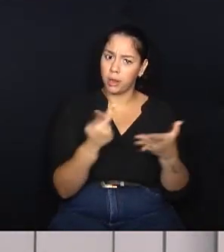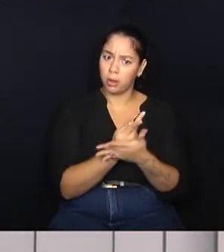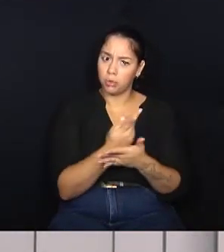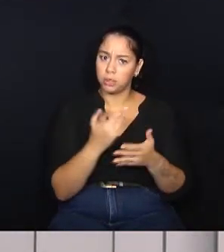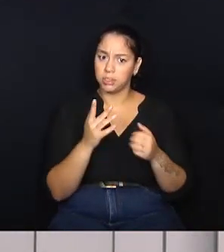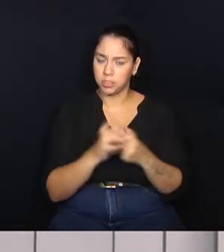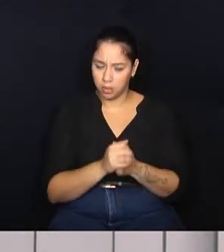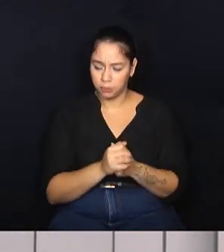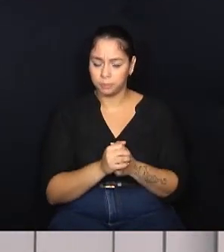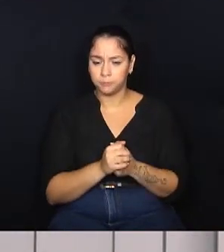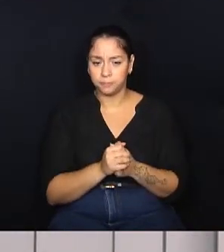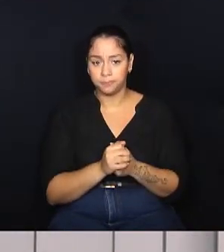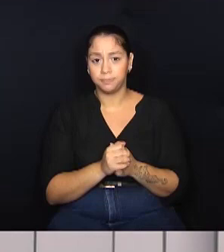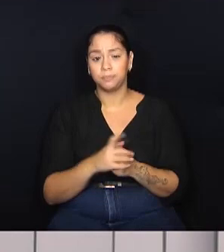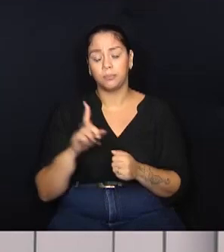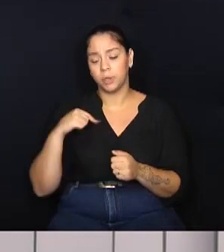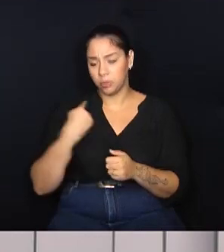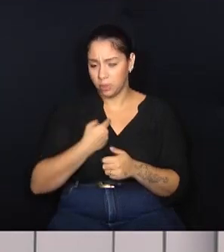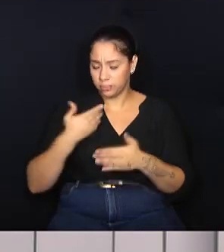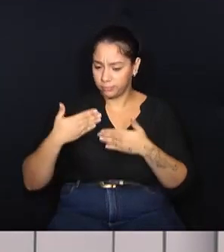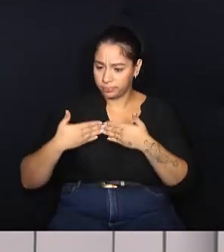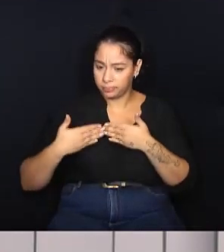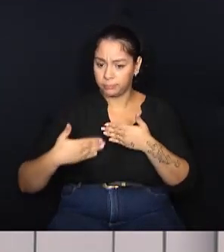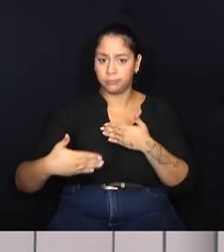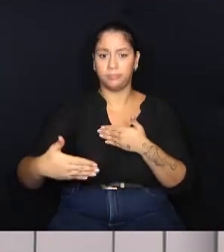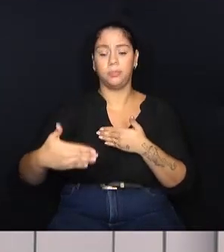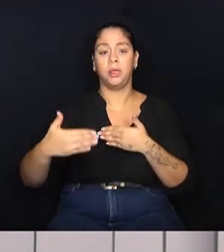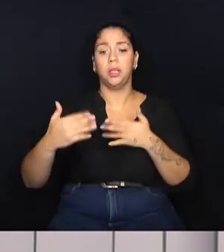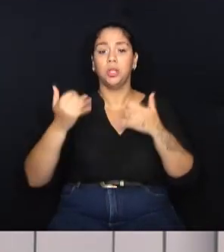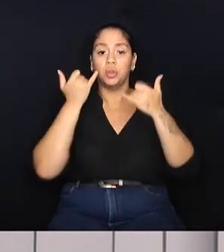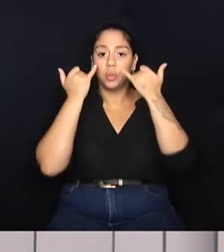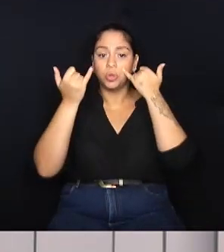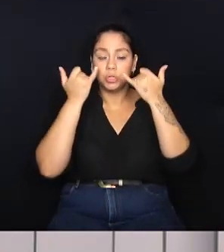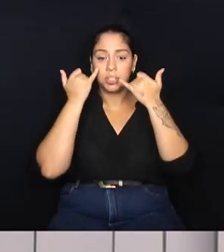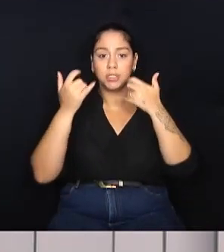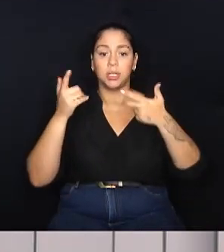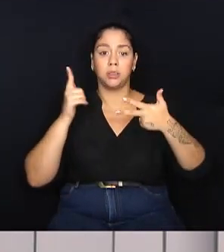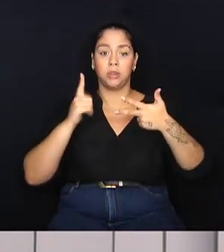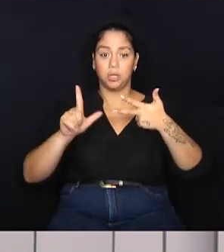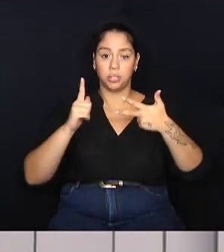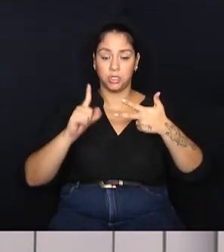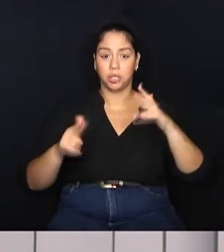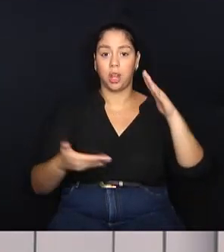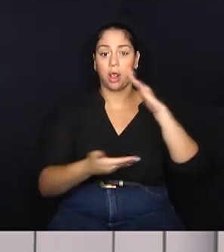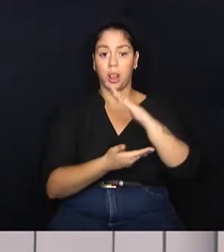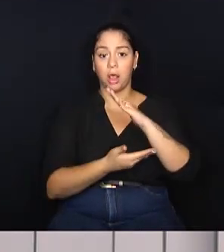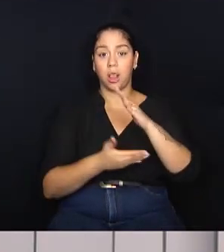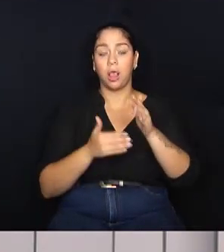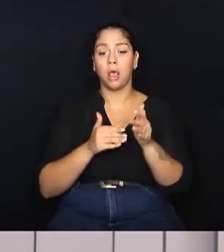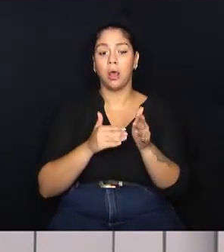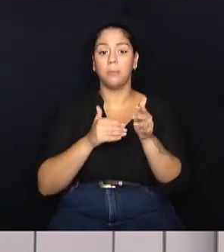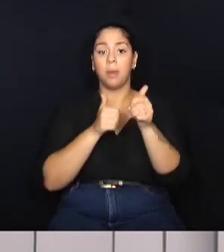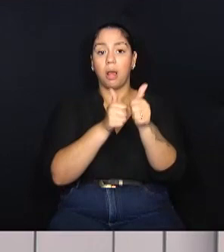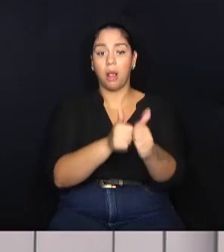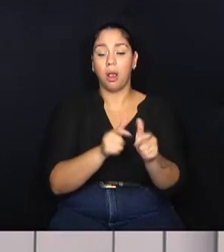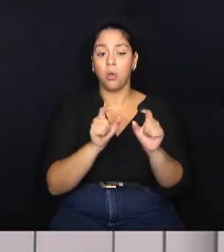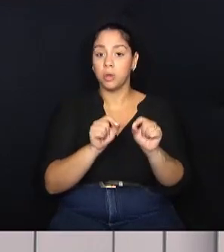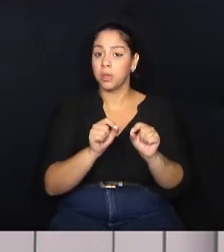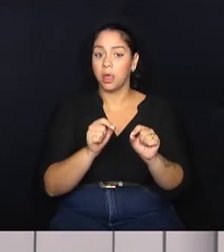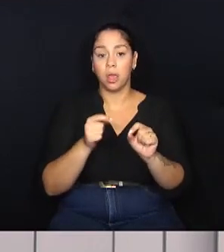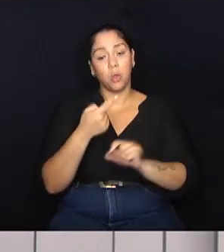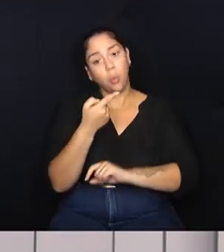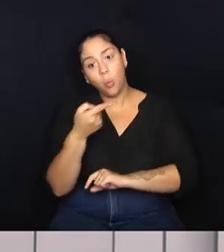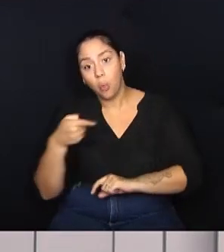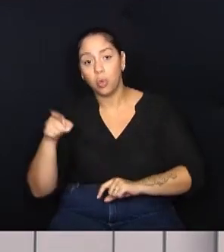tribuna. A gente segue aqui com as notícias do Legislativo, porque a Câmara encaminhou na manhã de ontem a última remessa de